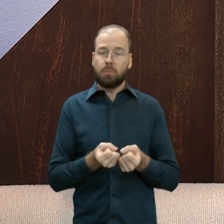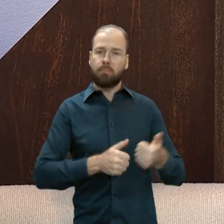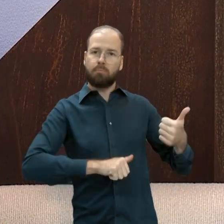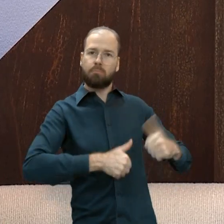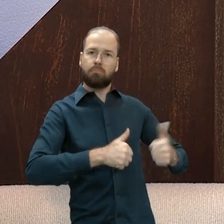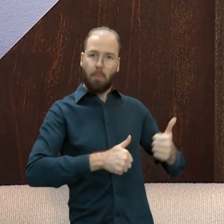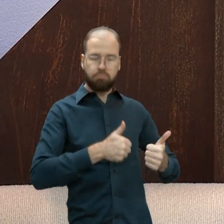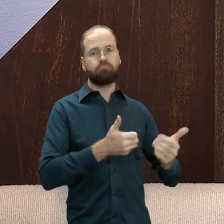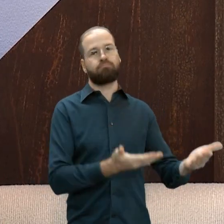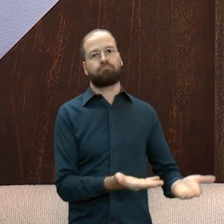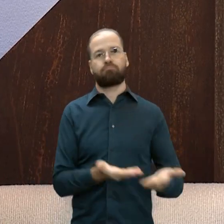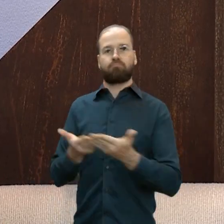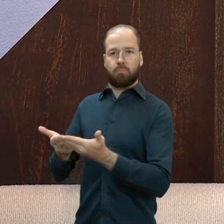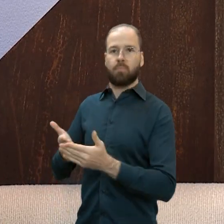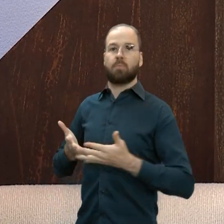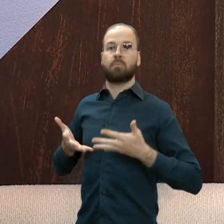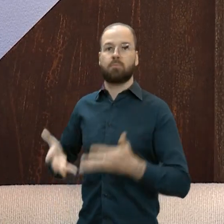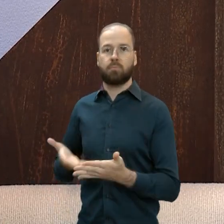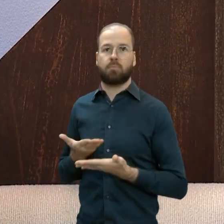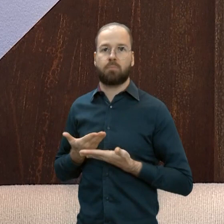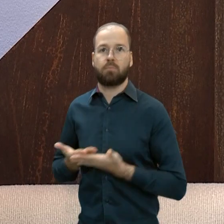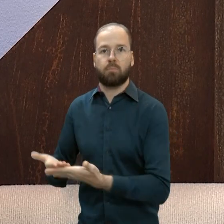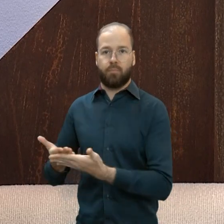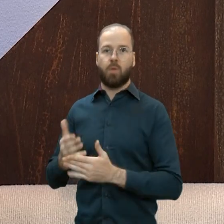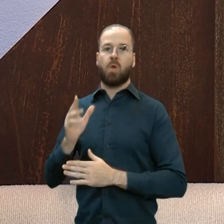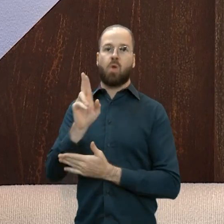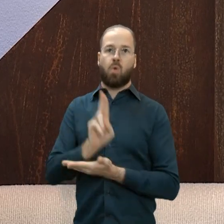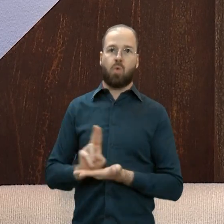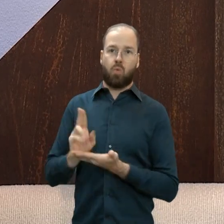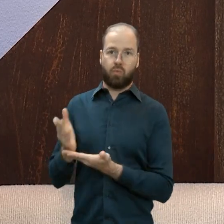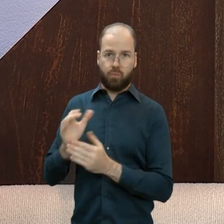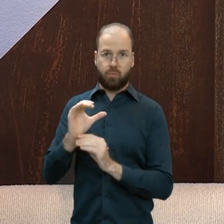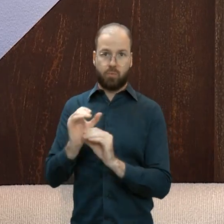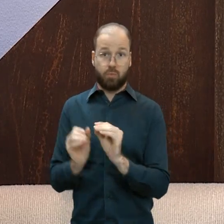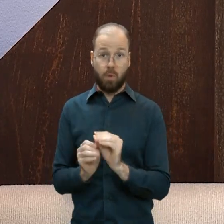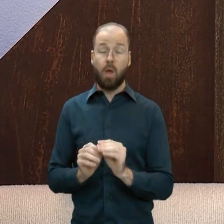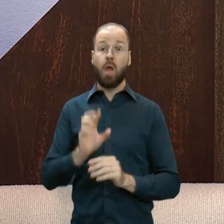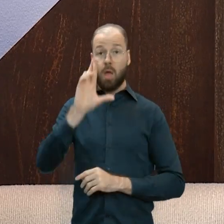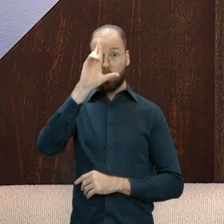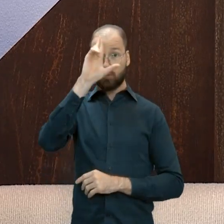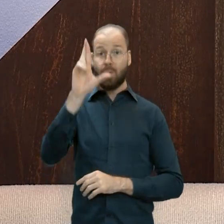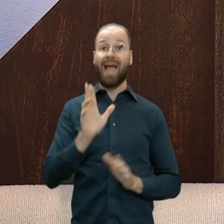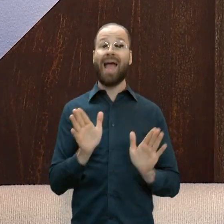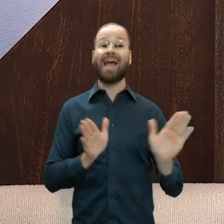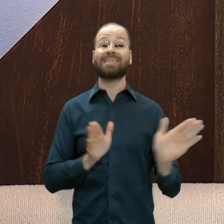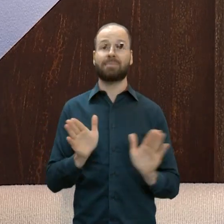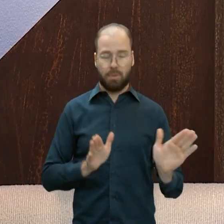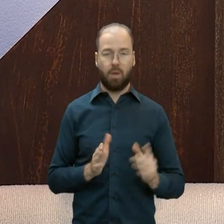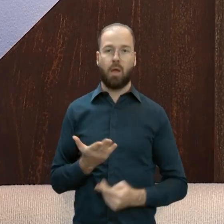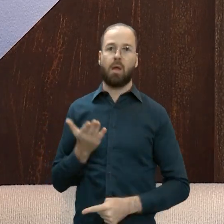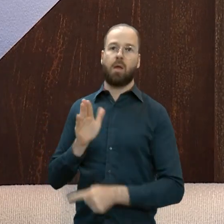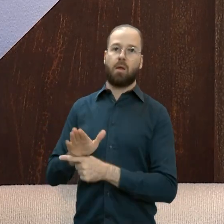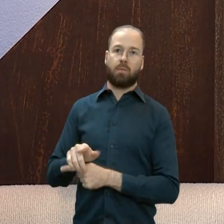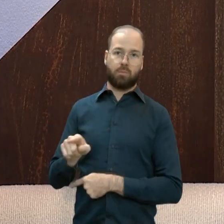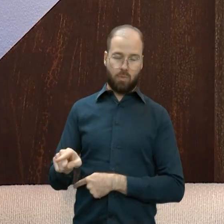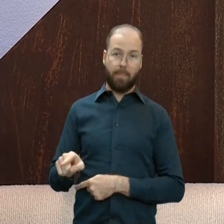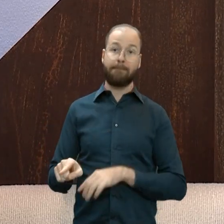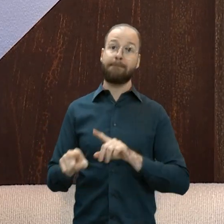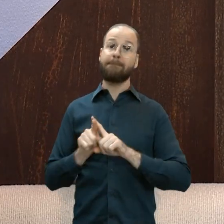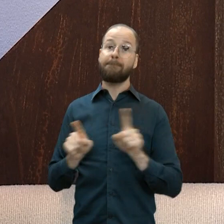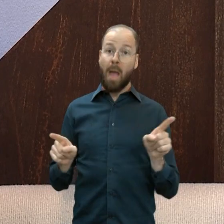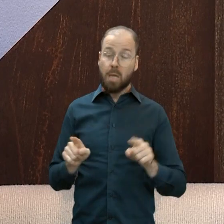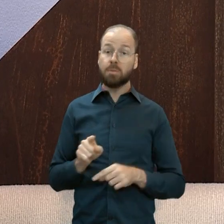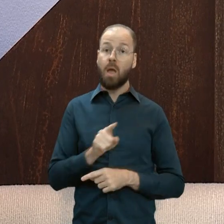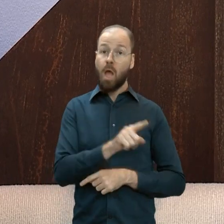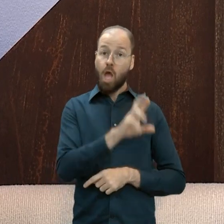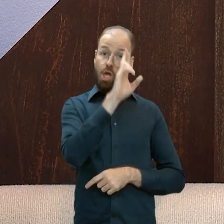na universidade e a diretoria de acessibilidade presta esse atendimento. Só que a diretoria de acessibilidade, ela não presta atendimento só